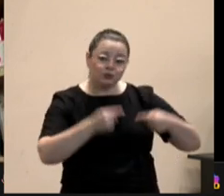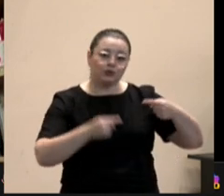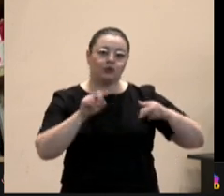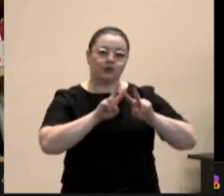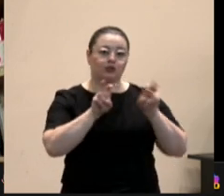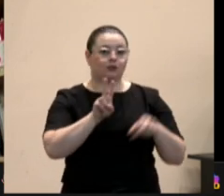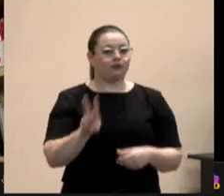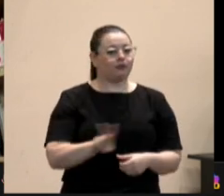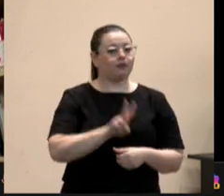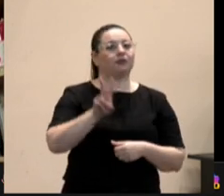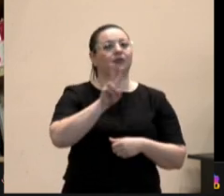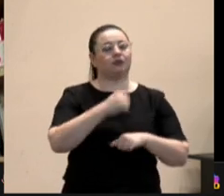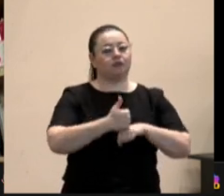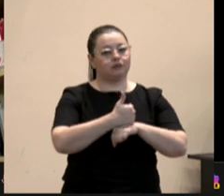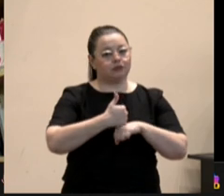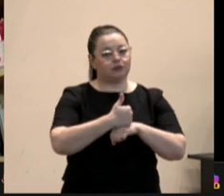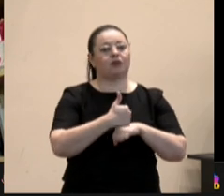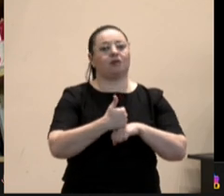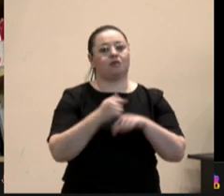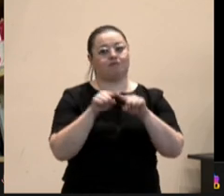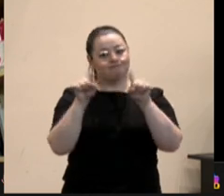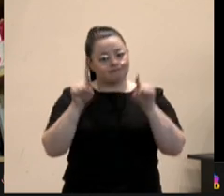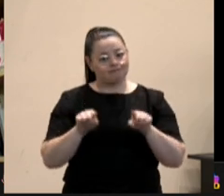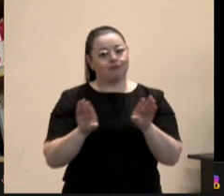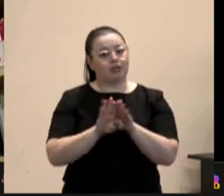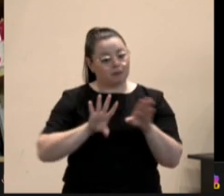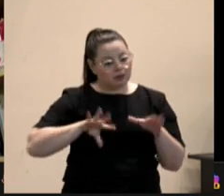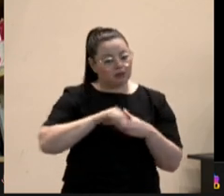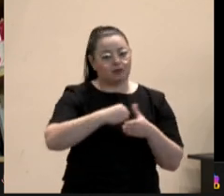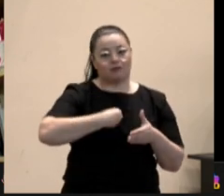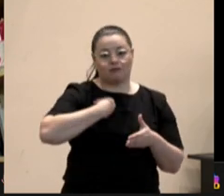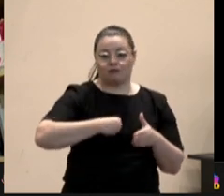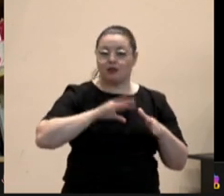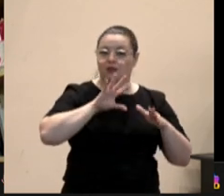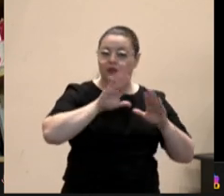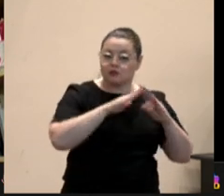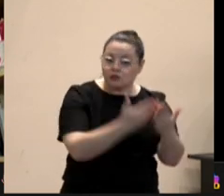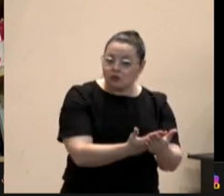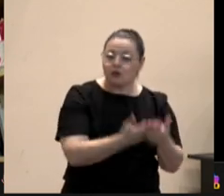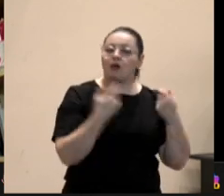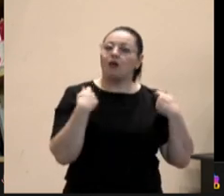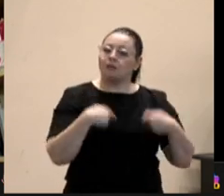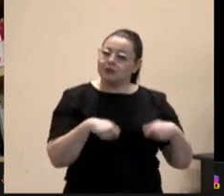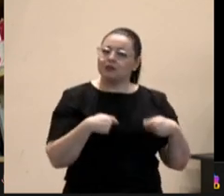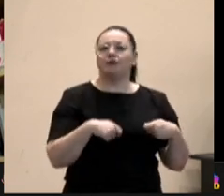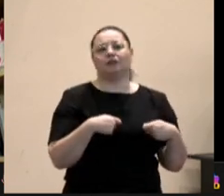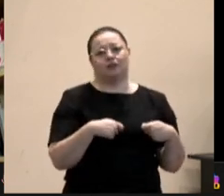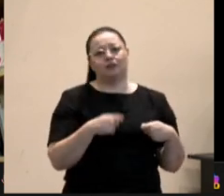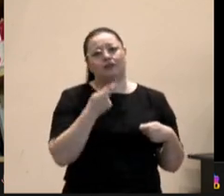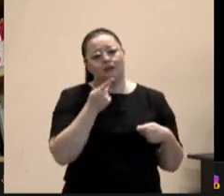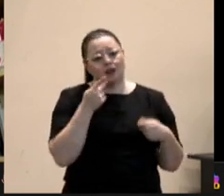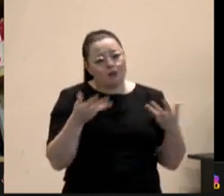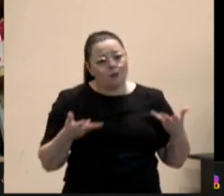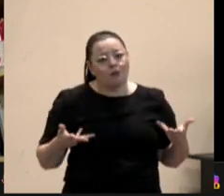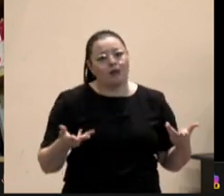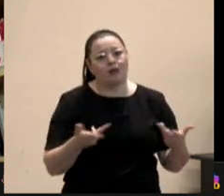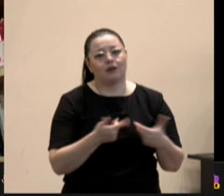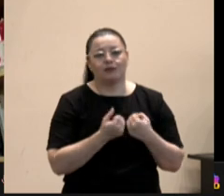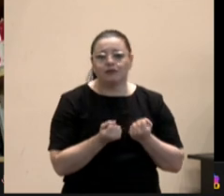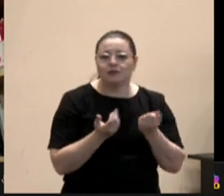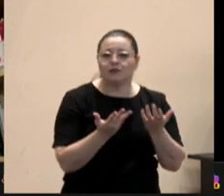e trabalhadores que estão na escola é falar da qualidade da oferta educacional, é falar